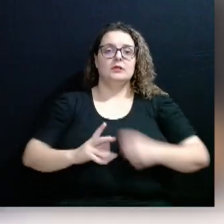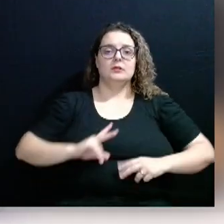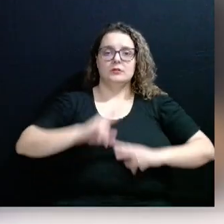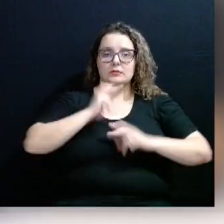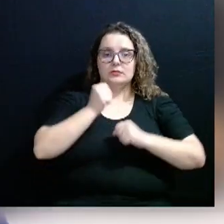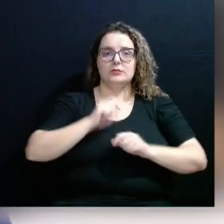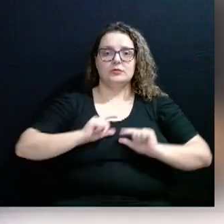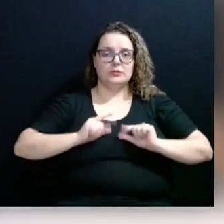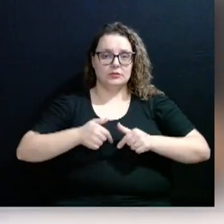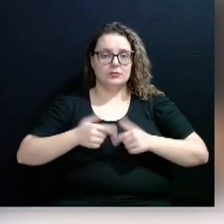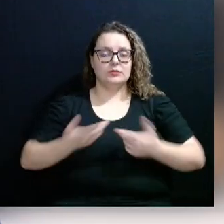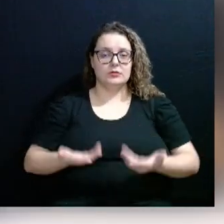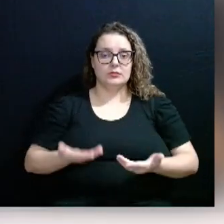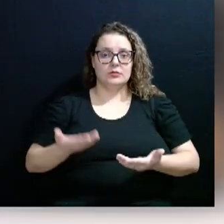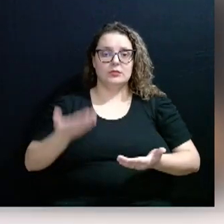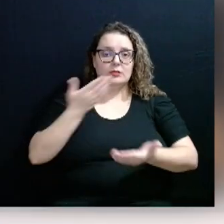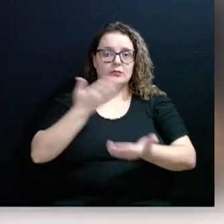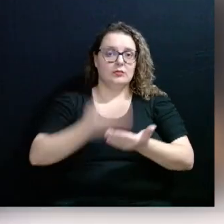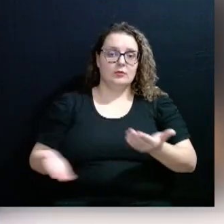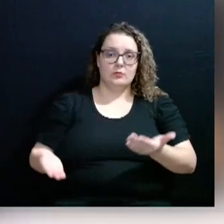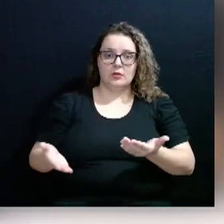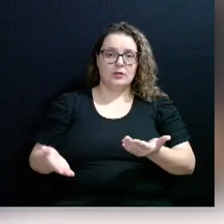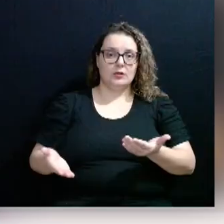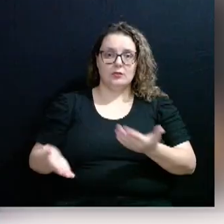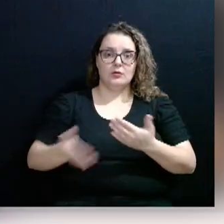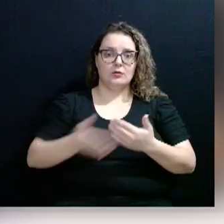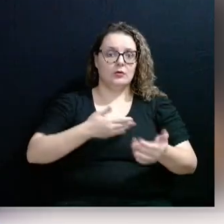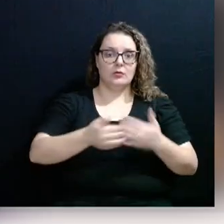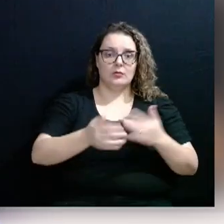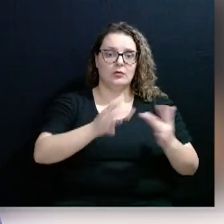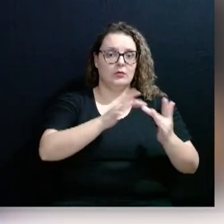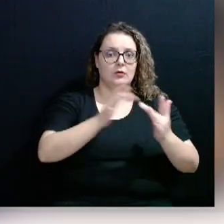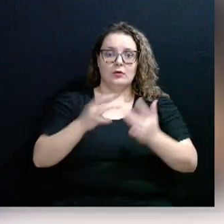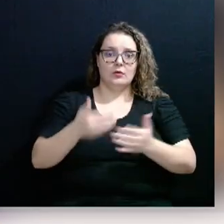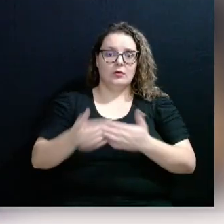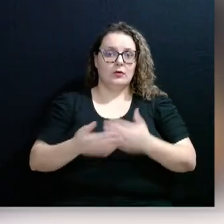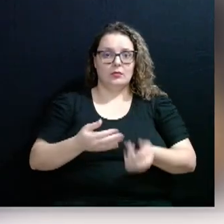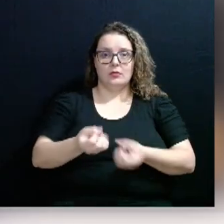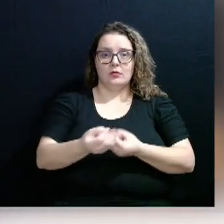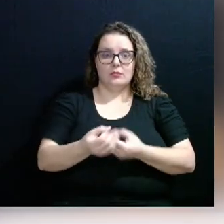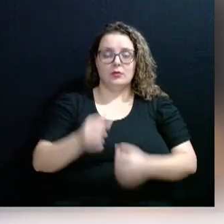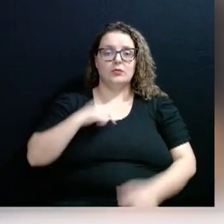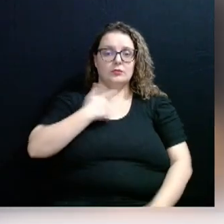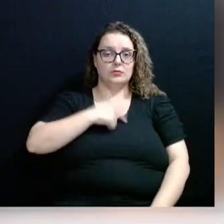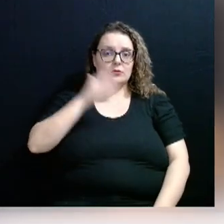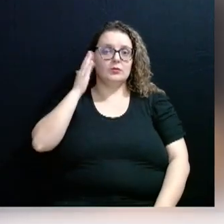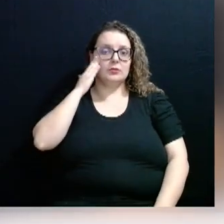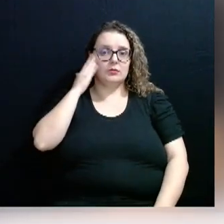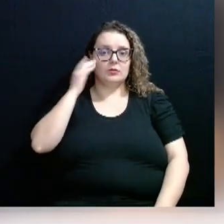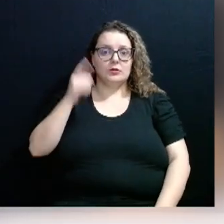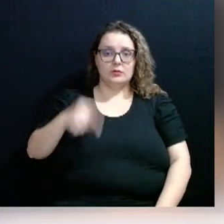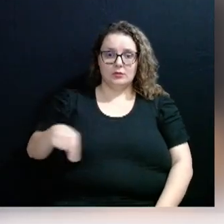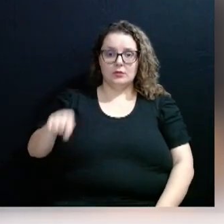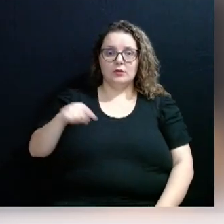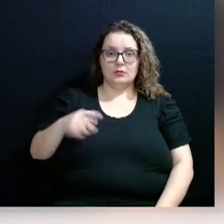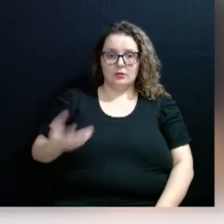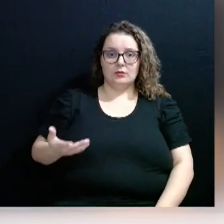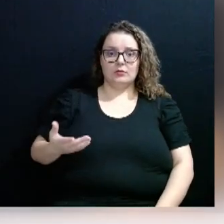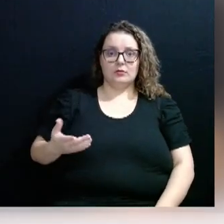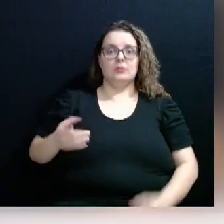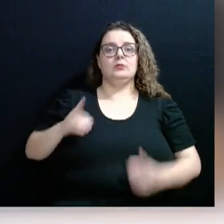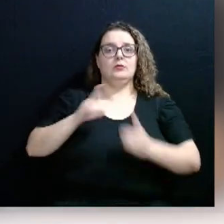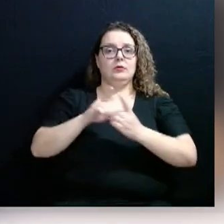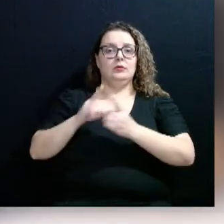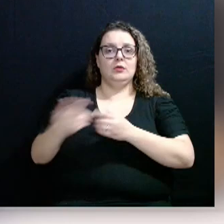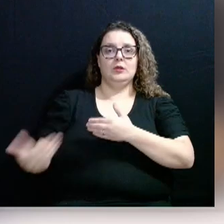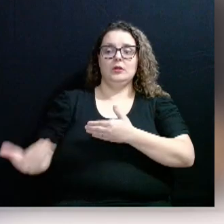perdeu totalmente qualquer contato, qualquer informação. A gente sabe que eles abordaram, né, entraram dentro desses